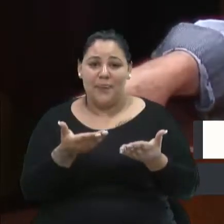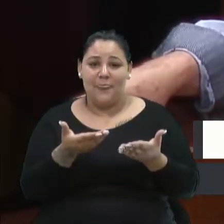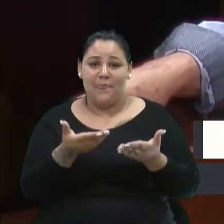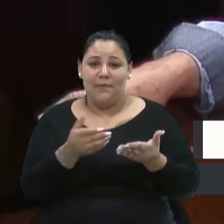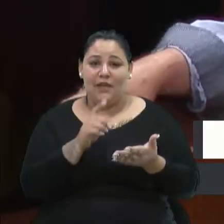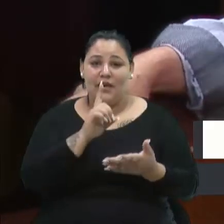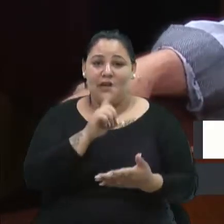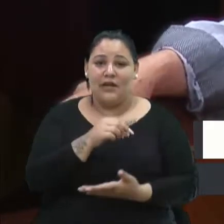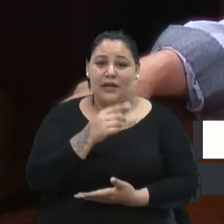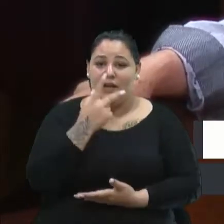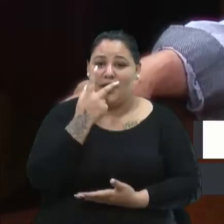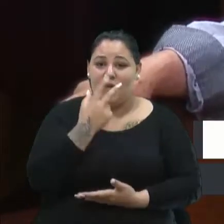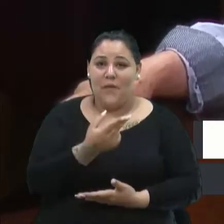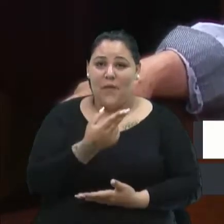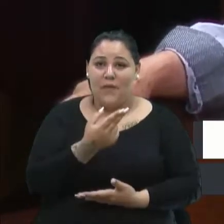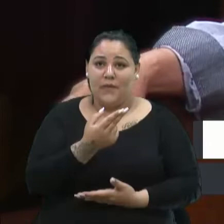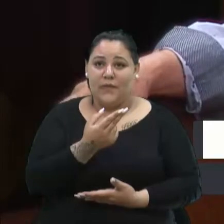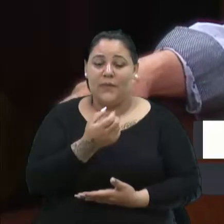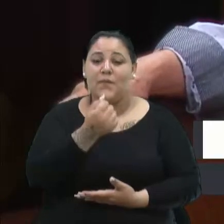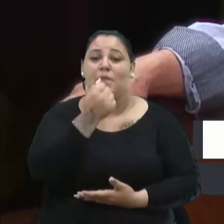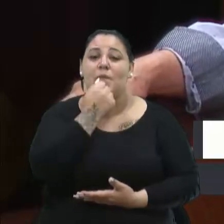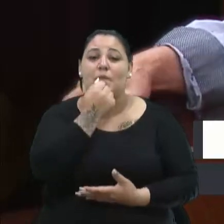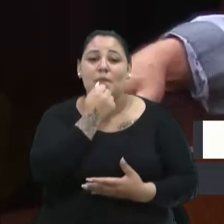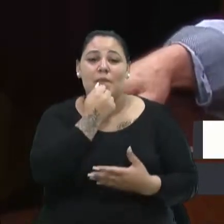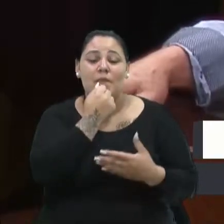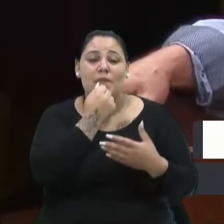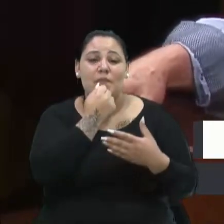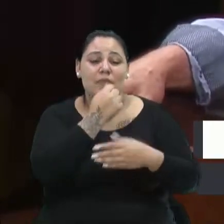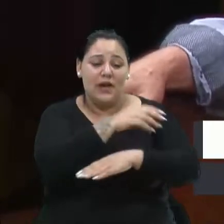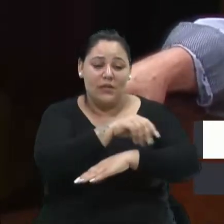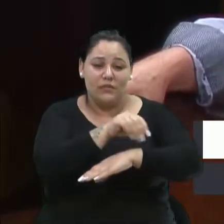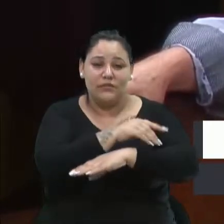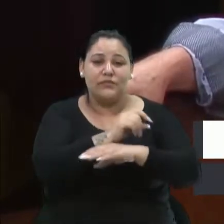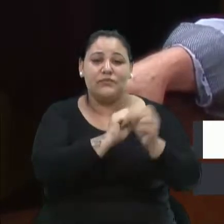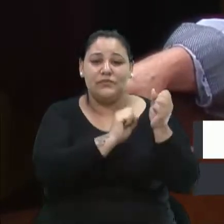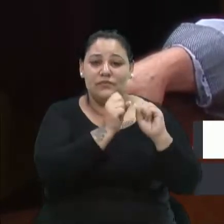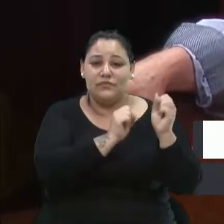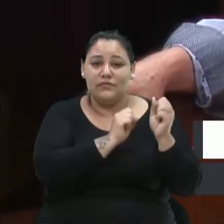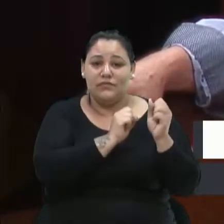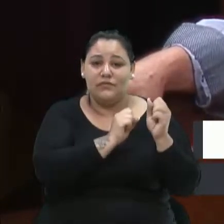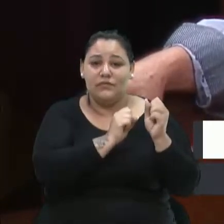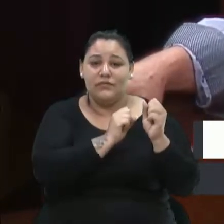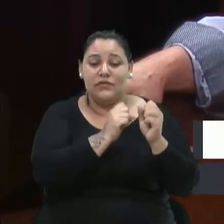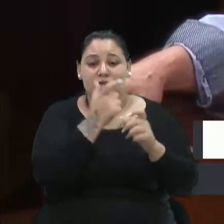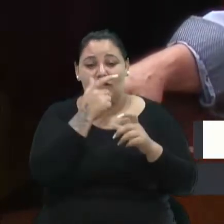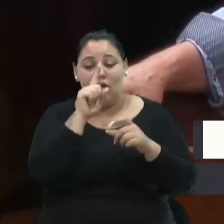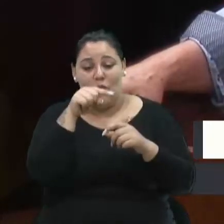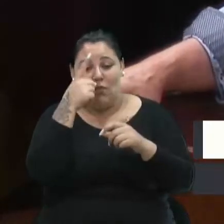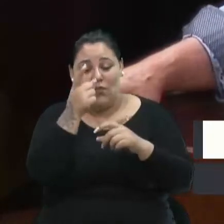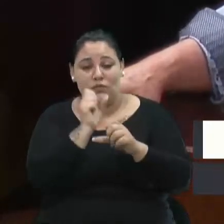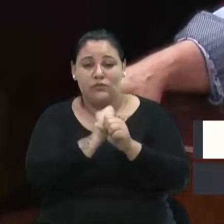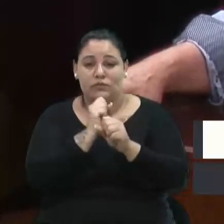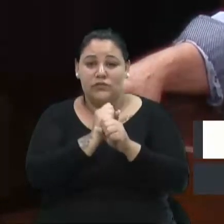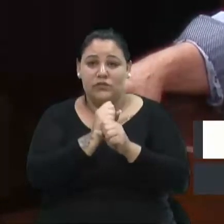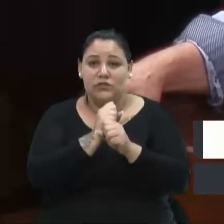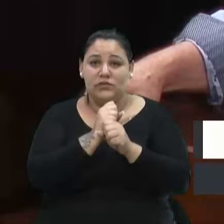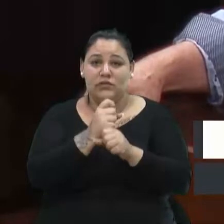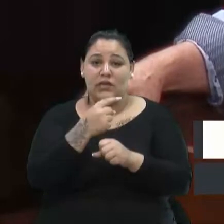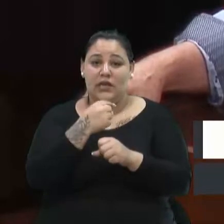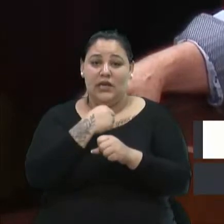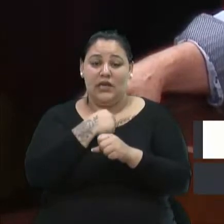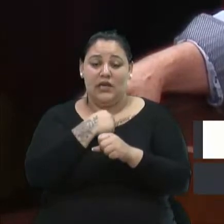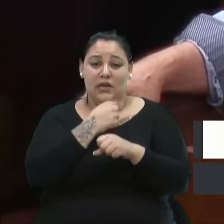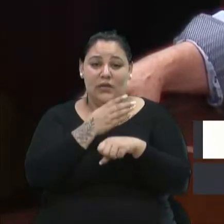coisa a situação da Ambrósio do Cascalho, daí eu questionei, talvez agora então no próximo ano, eu que estou muito na ponta lá